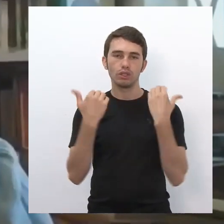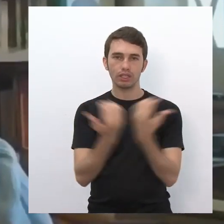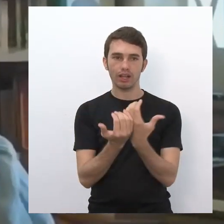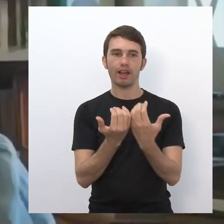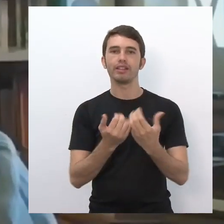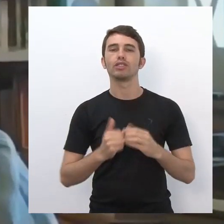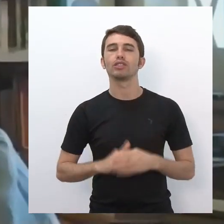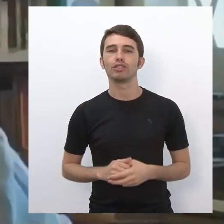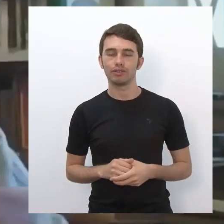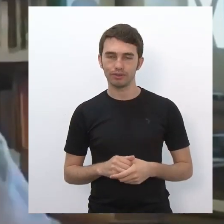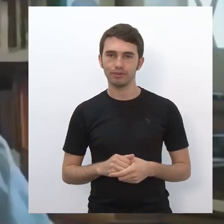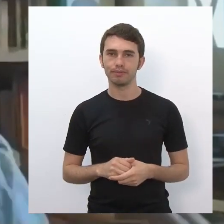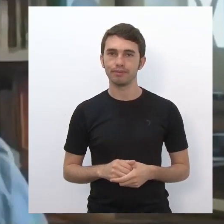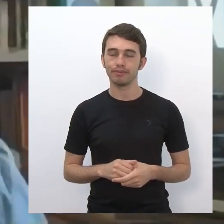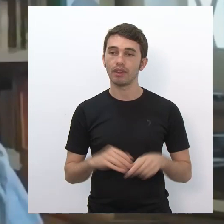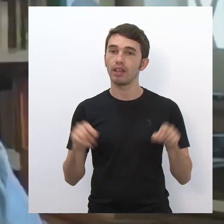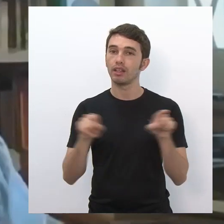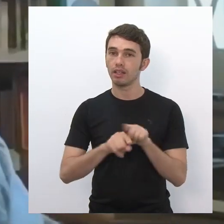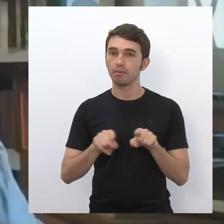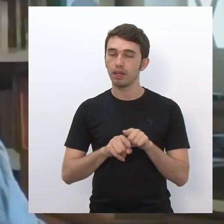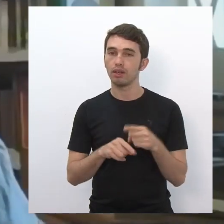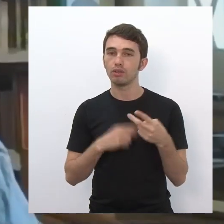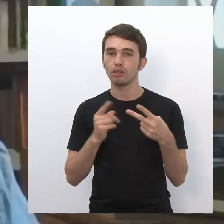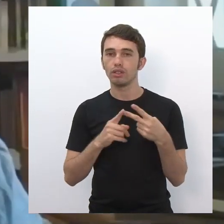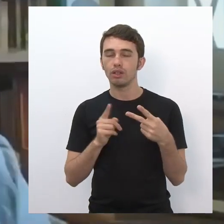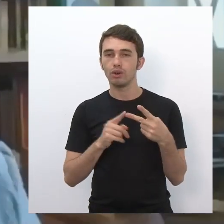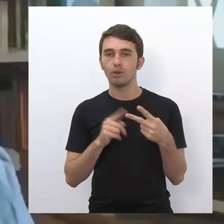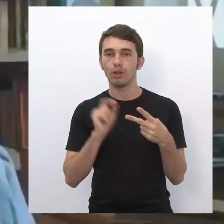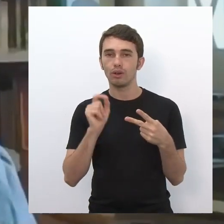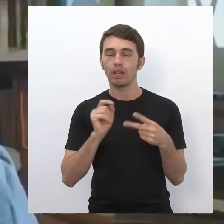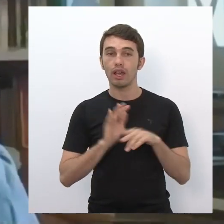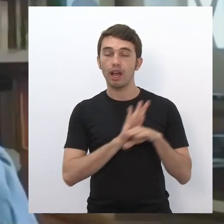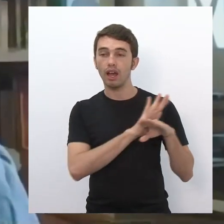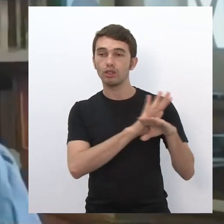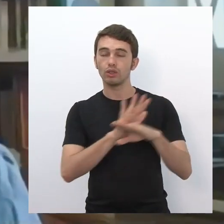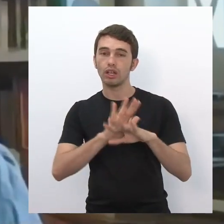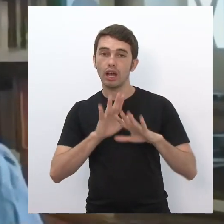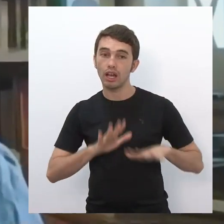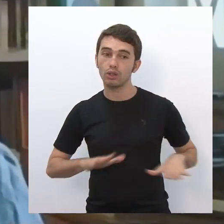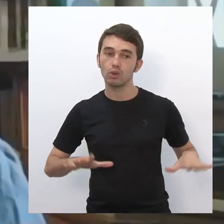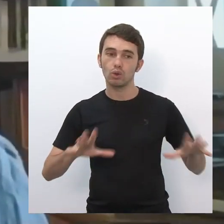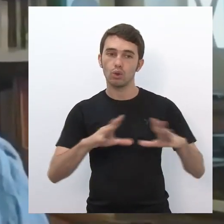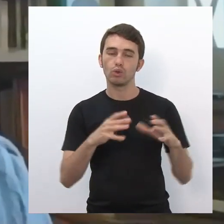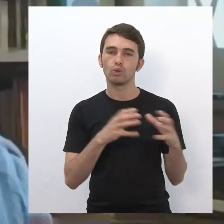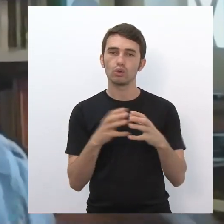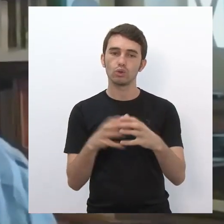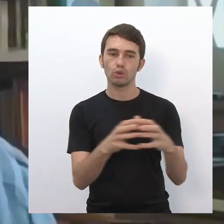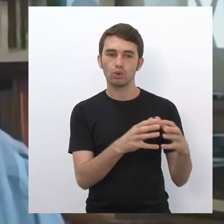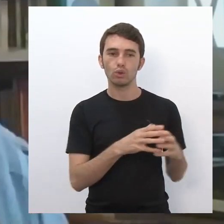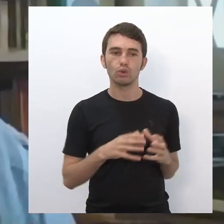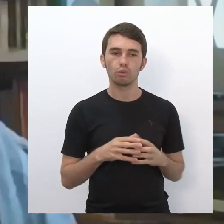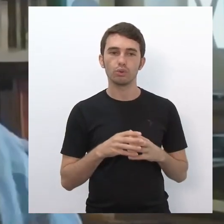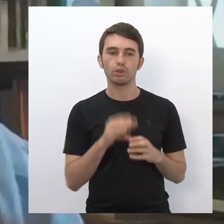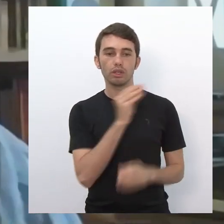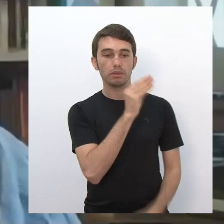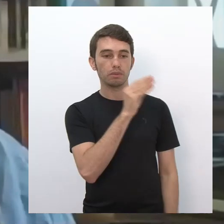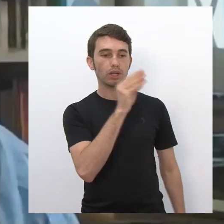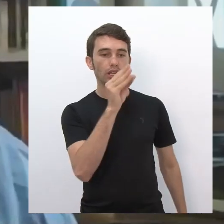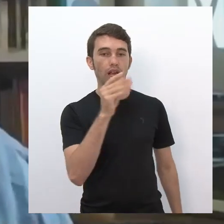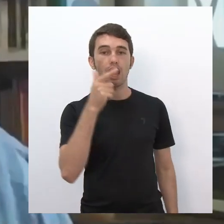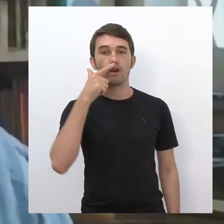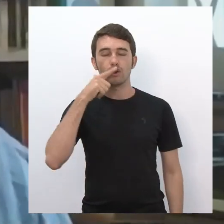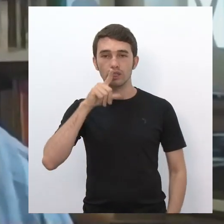né? E a segunda questão é ajudar todas as equipes da biblioteca a lidar com essa